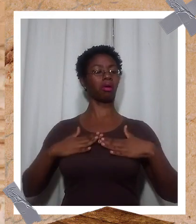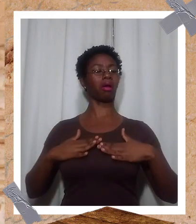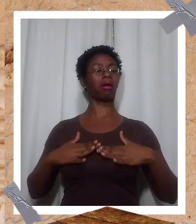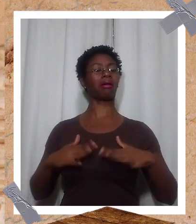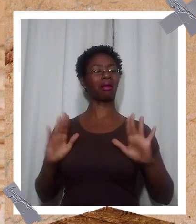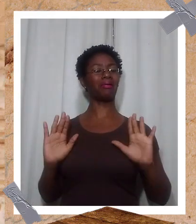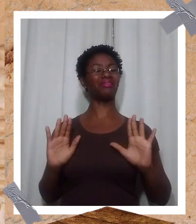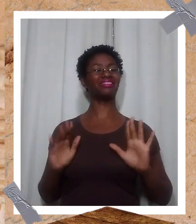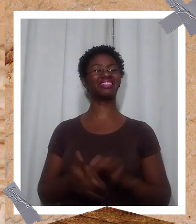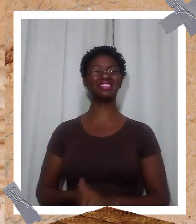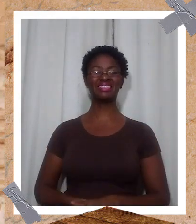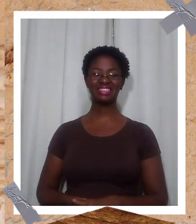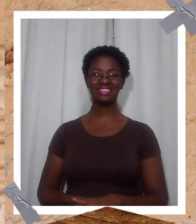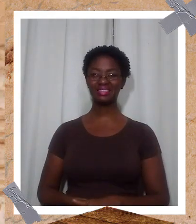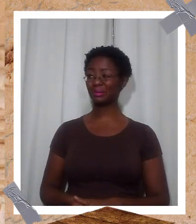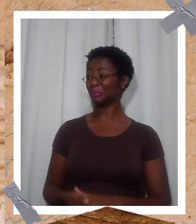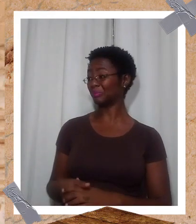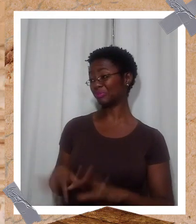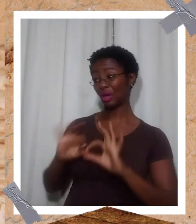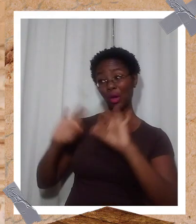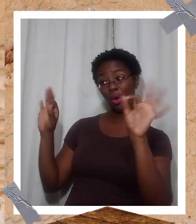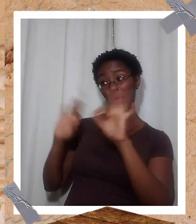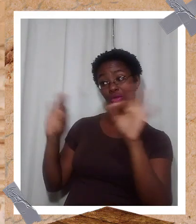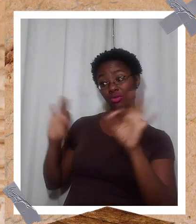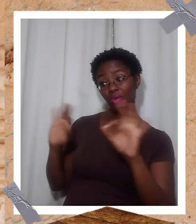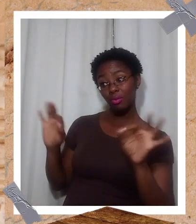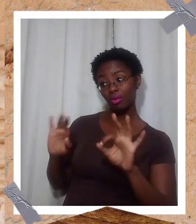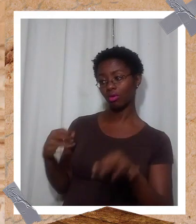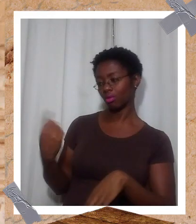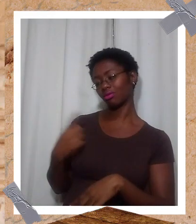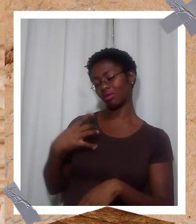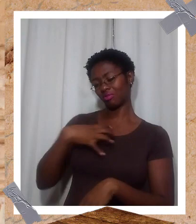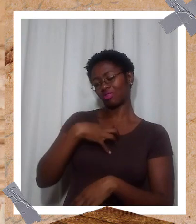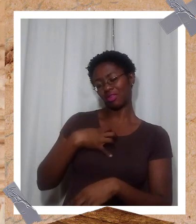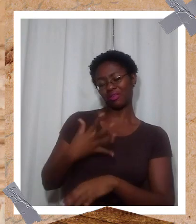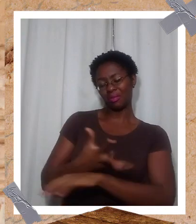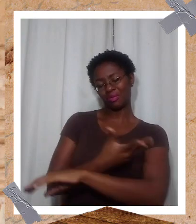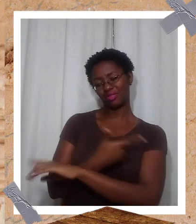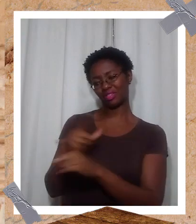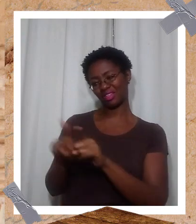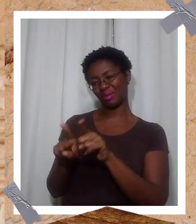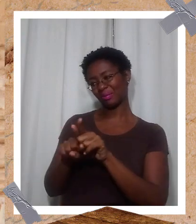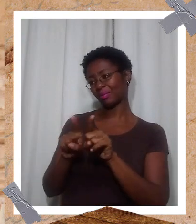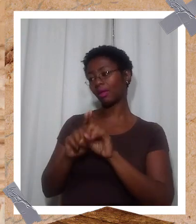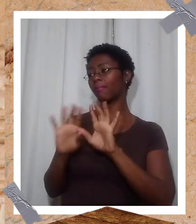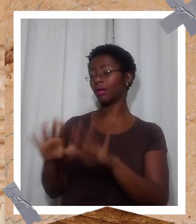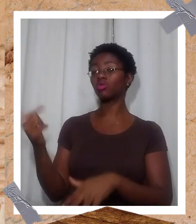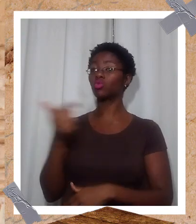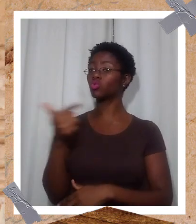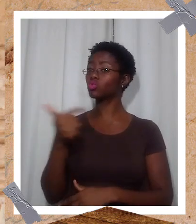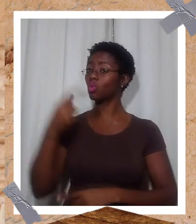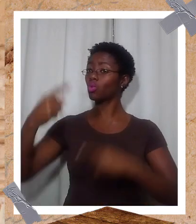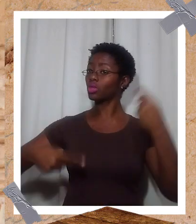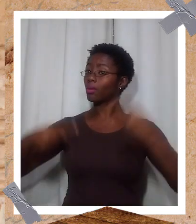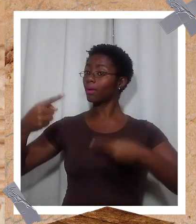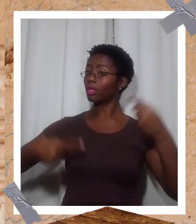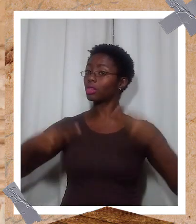vida. Maravilha, a gente vai ouvir, vamos passar por isso. Queria chamar agora o segundo